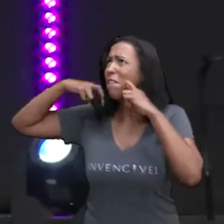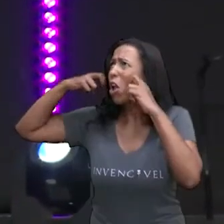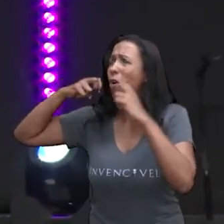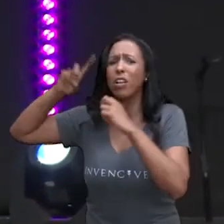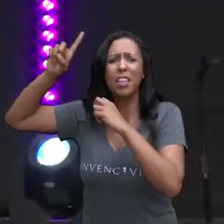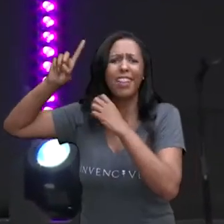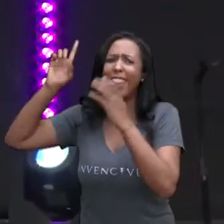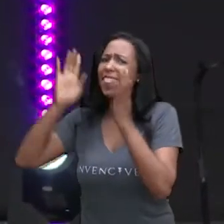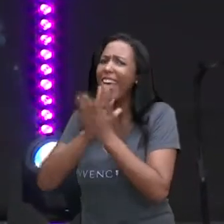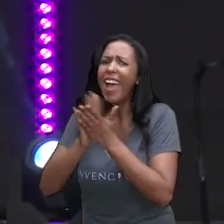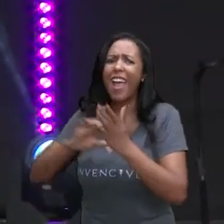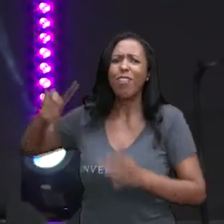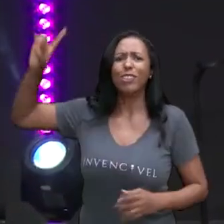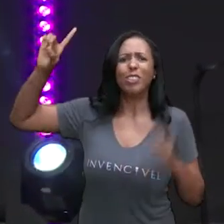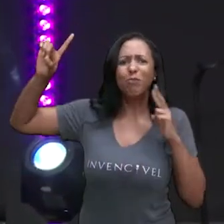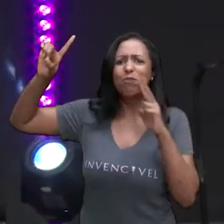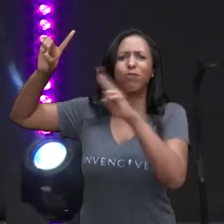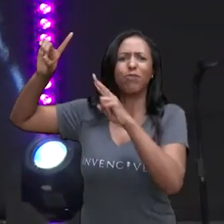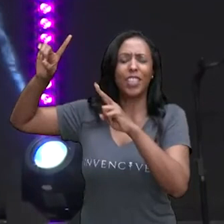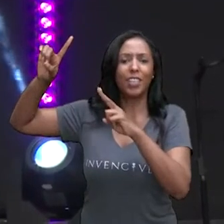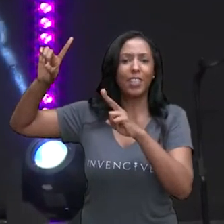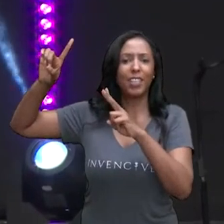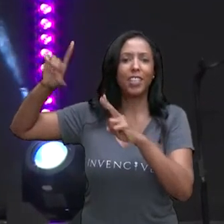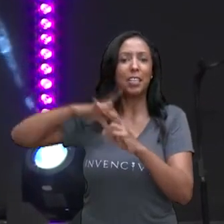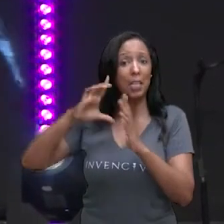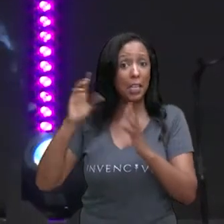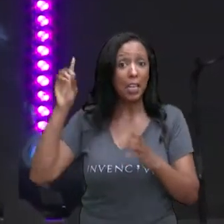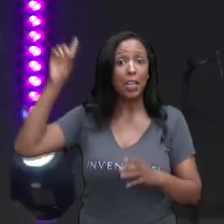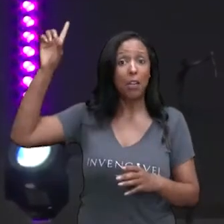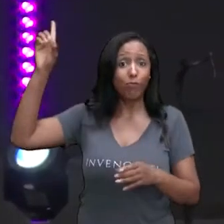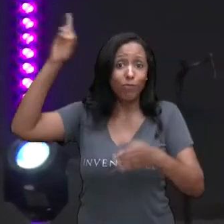de Deus, que está no Evangelho, diz o apóstolo Paulo.